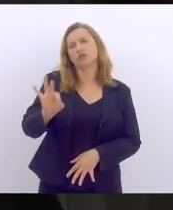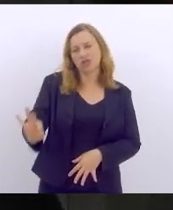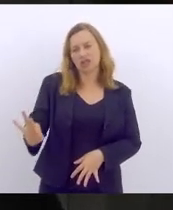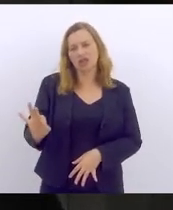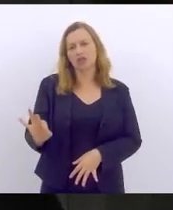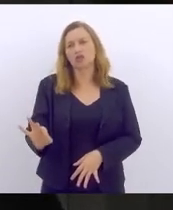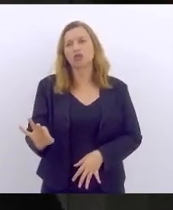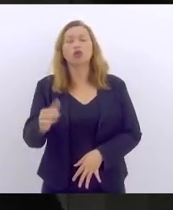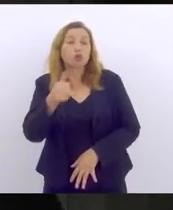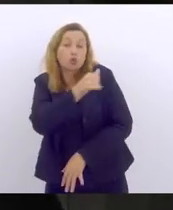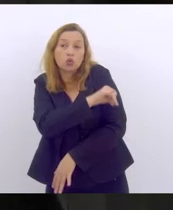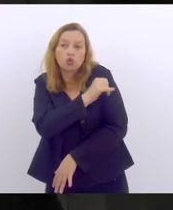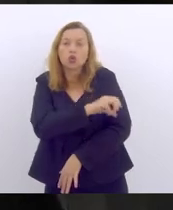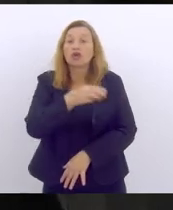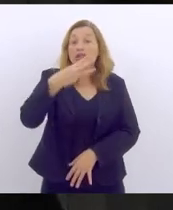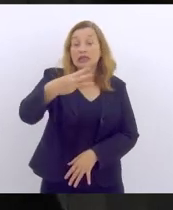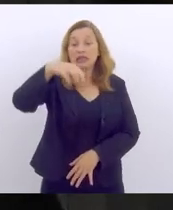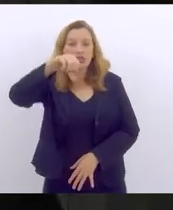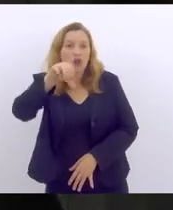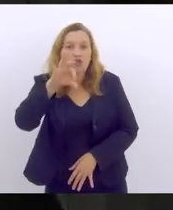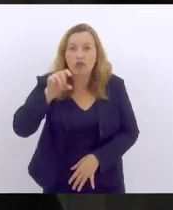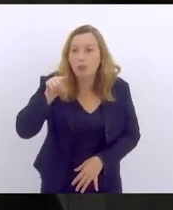te ajudo 39.10%